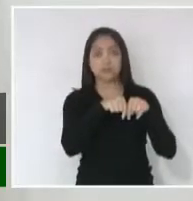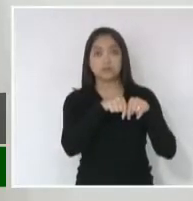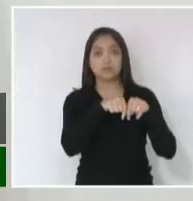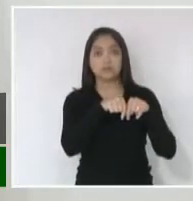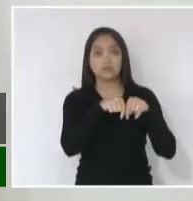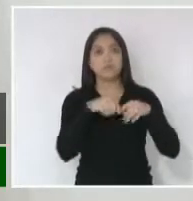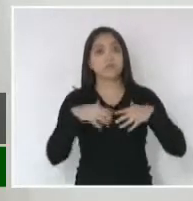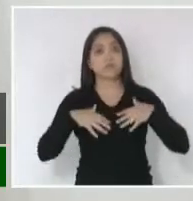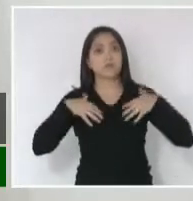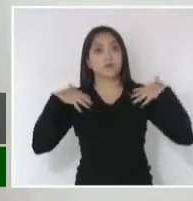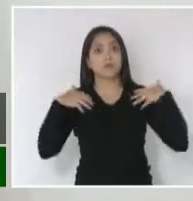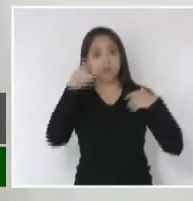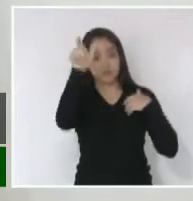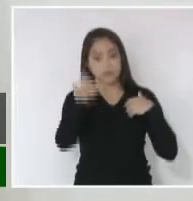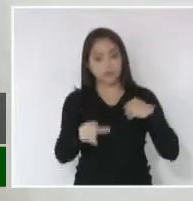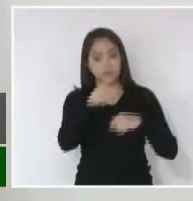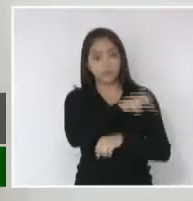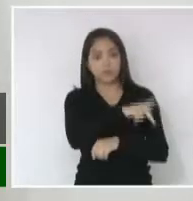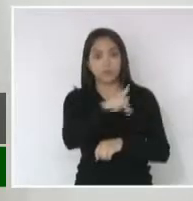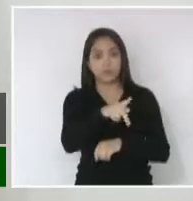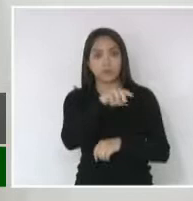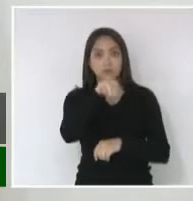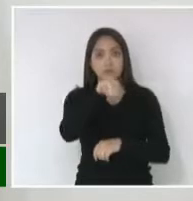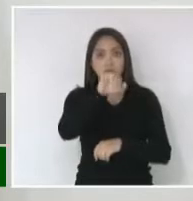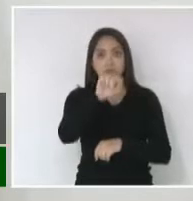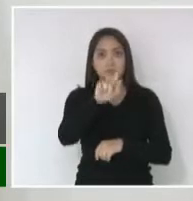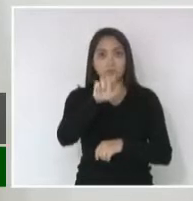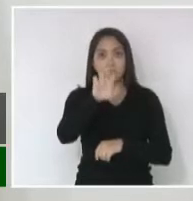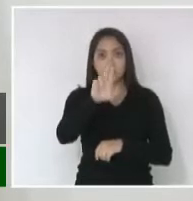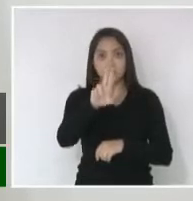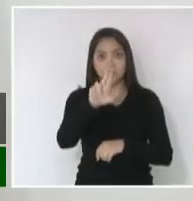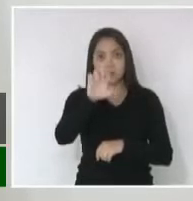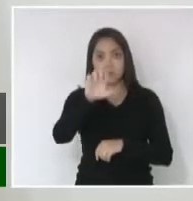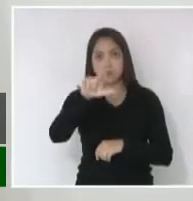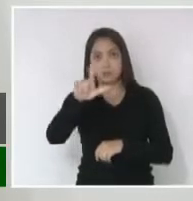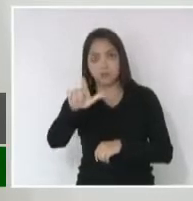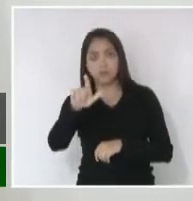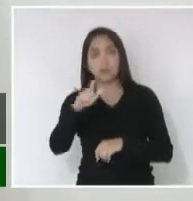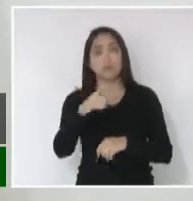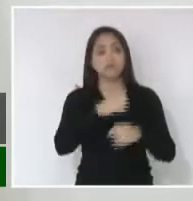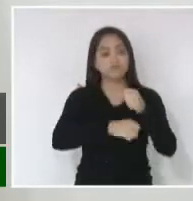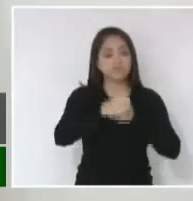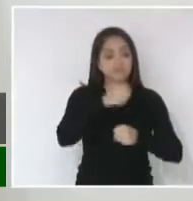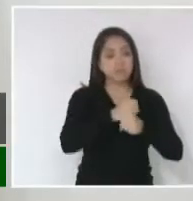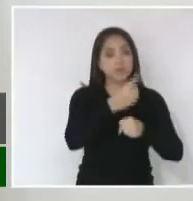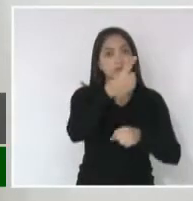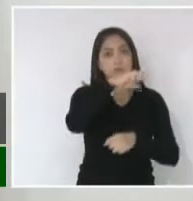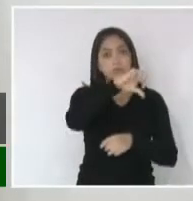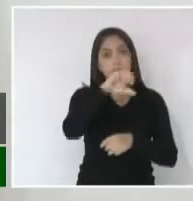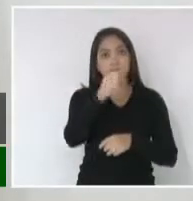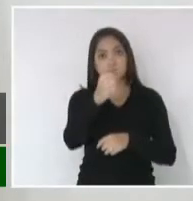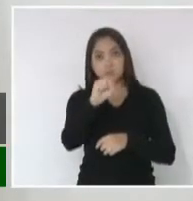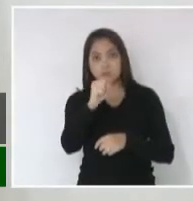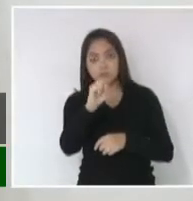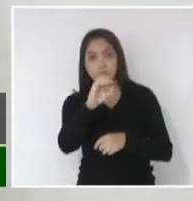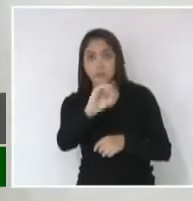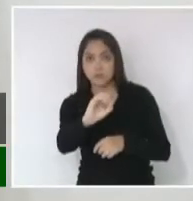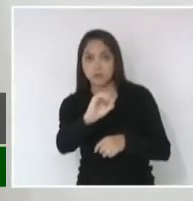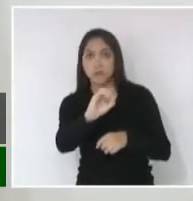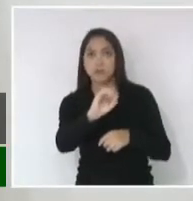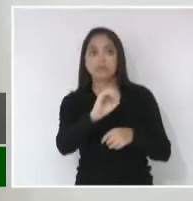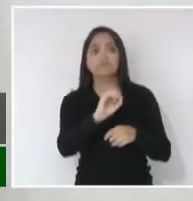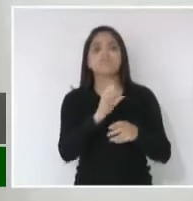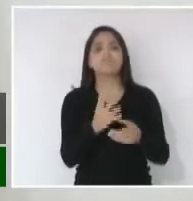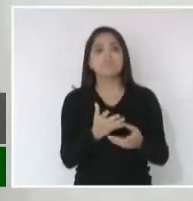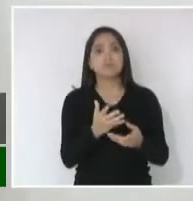homenagem ao professor Miguel João Simão, que desde a década de 80 é agente ativo do estímulo